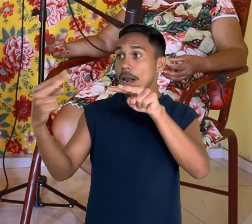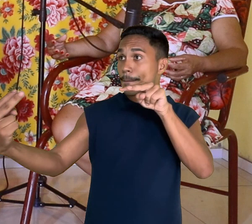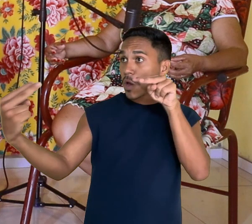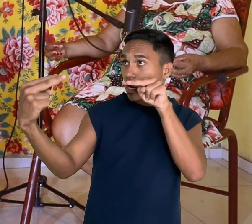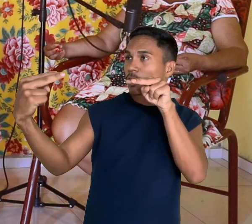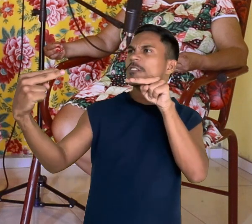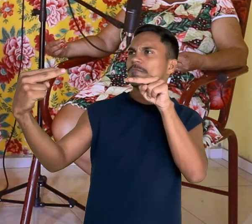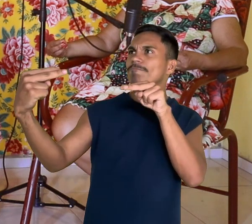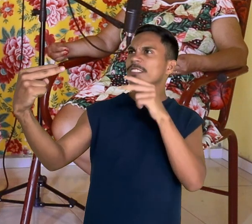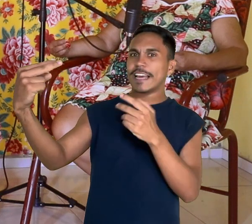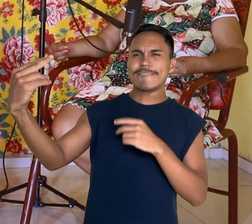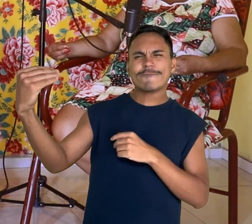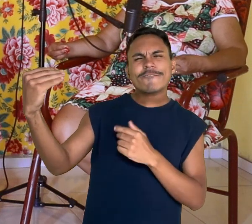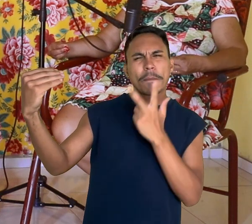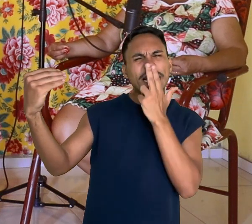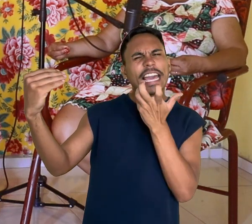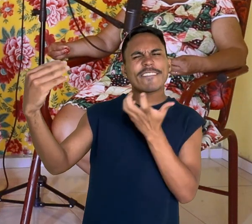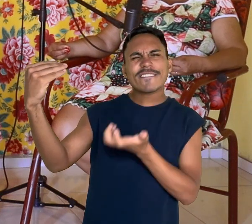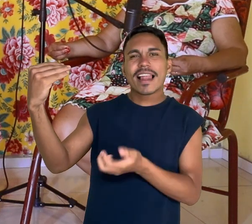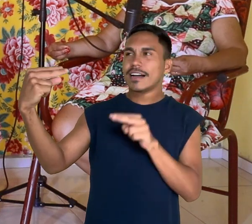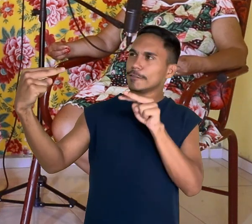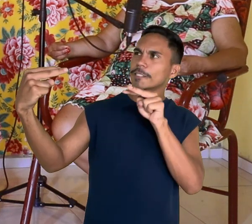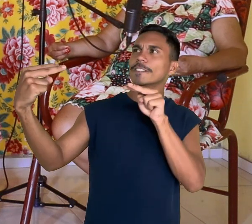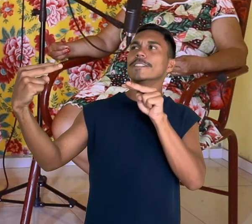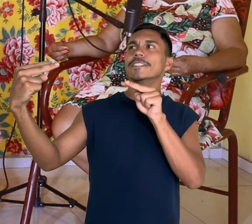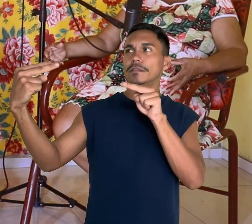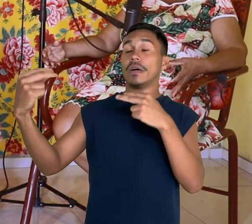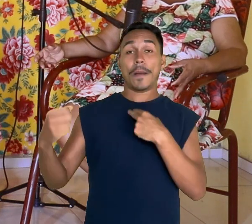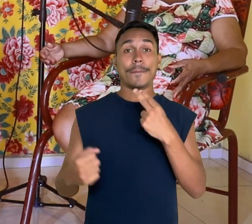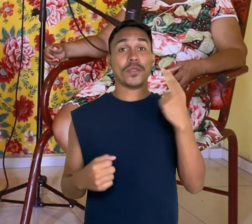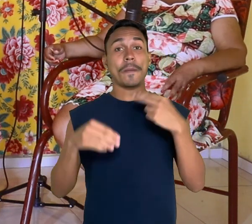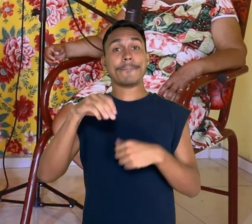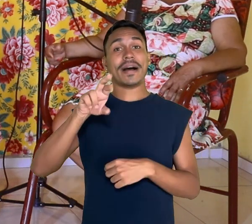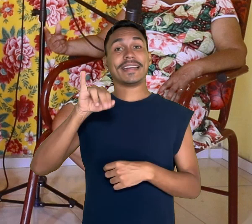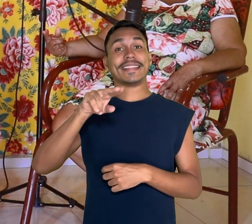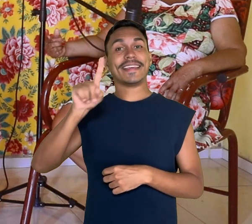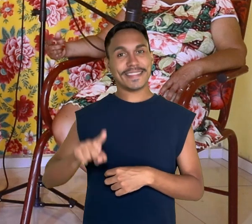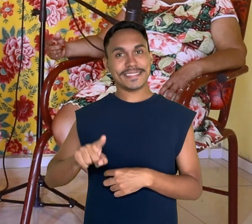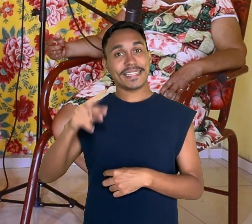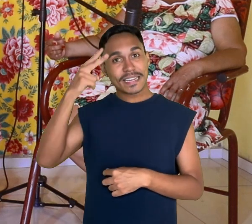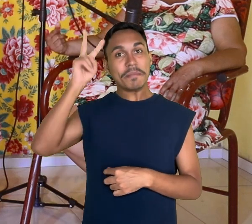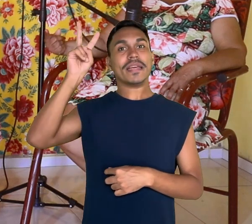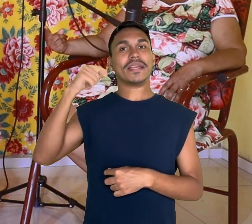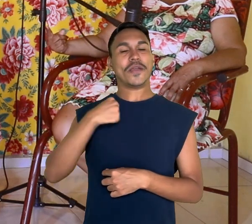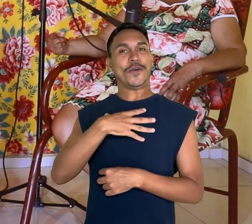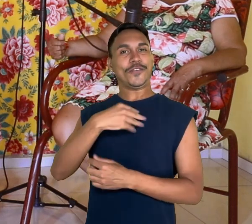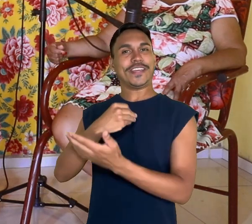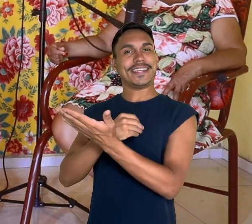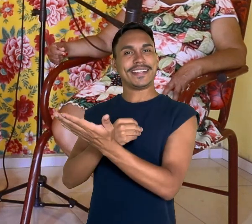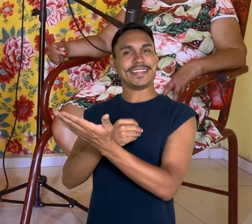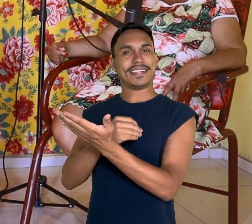para mim, e ela querendo falar alguma coisa. E eu falei, meu nome é Marinês. E eu sou filha